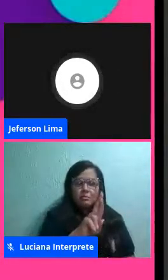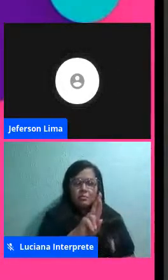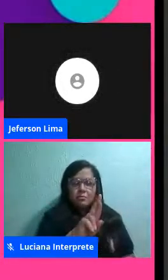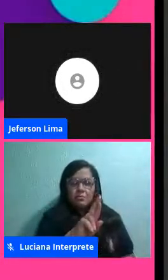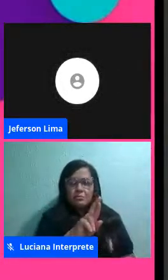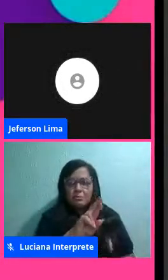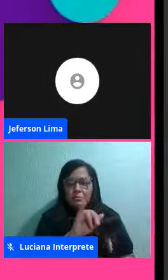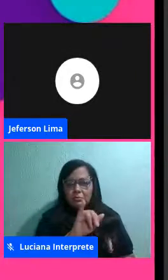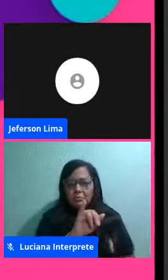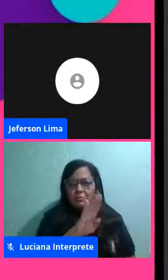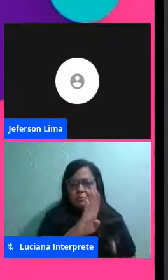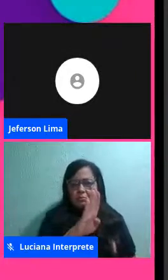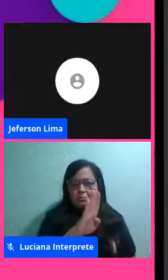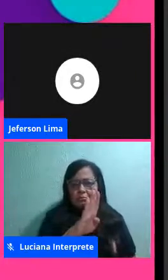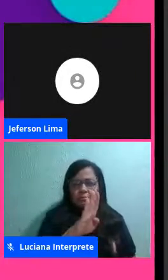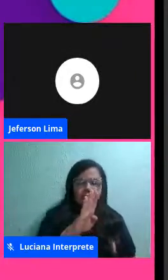precisa